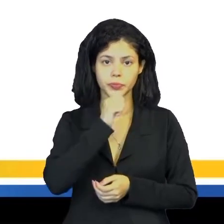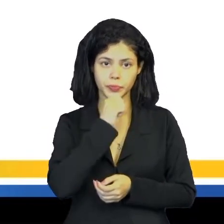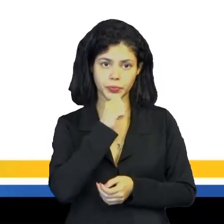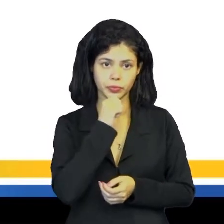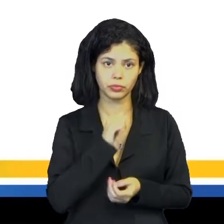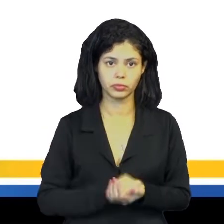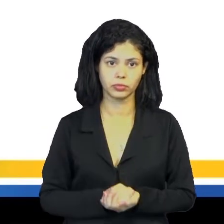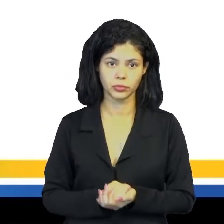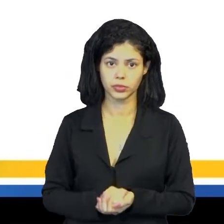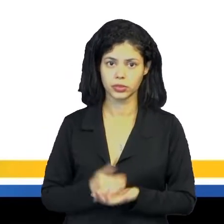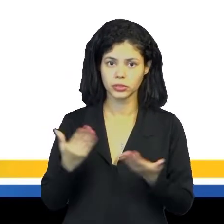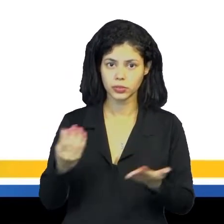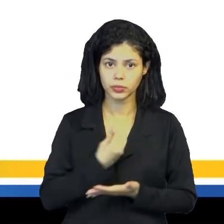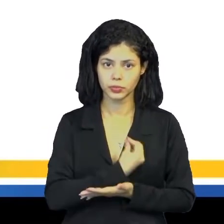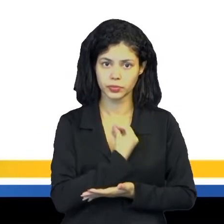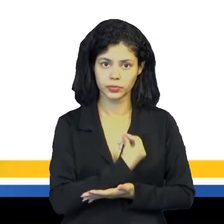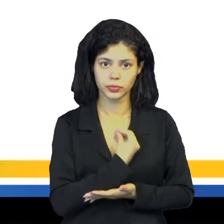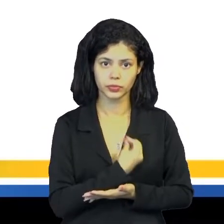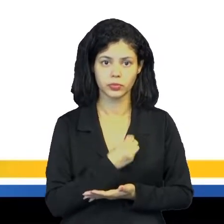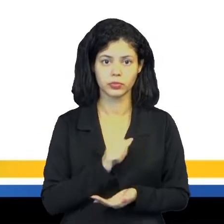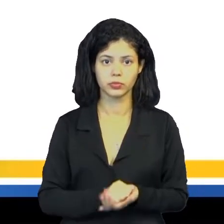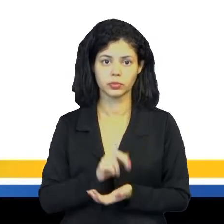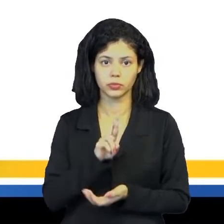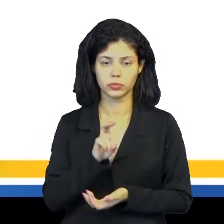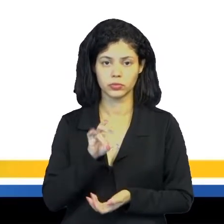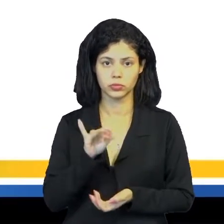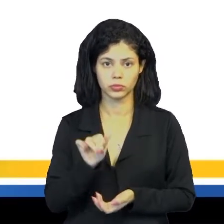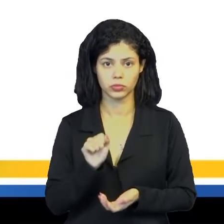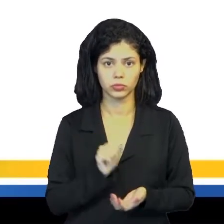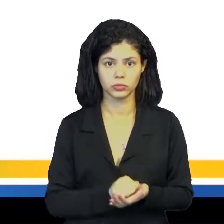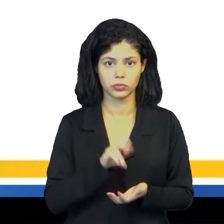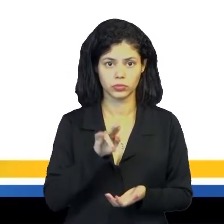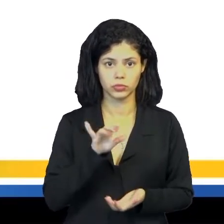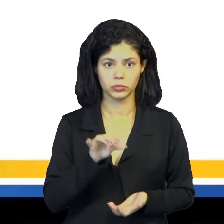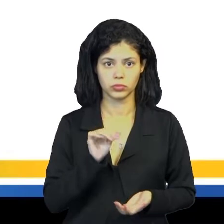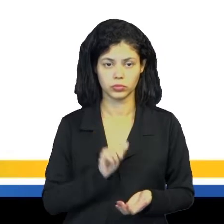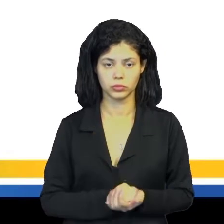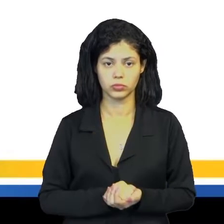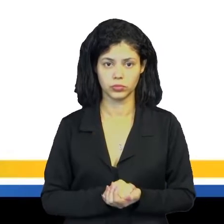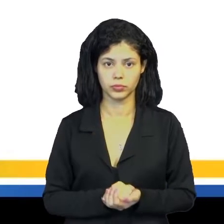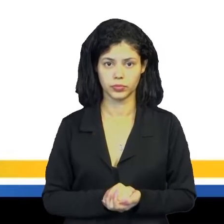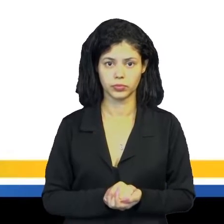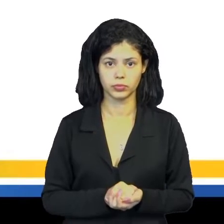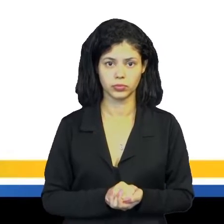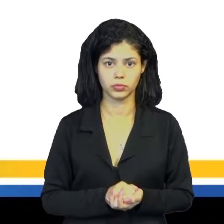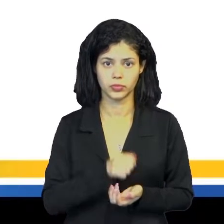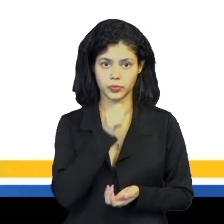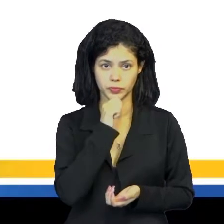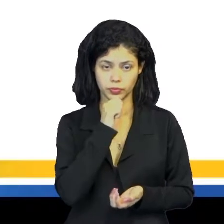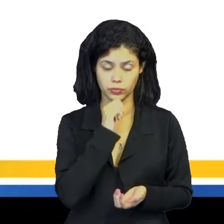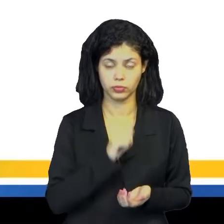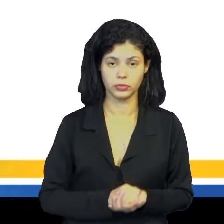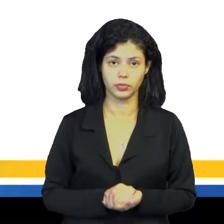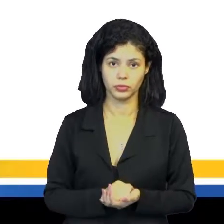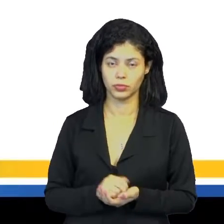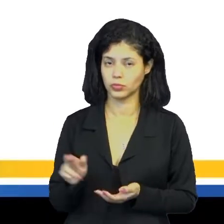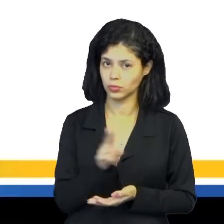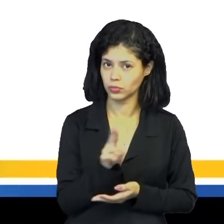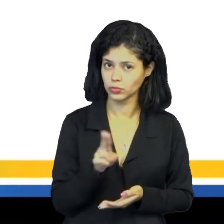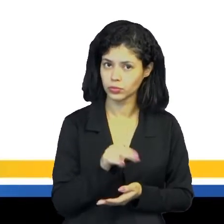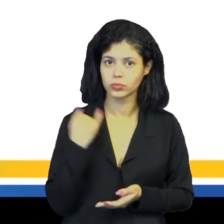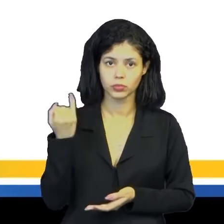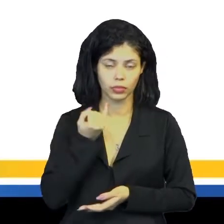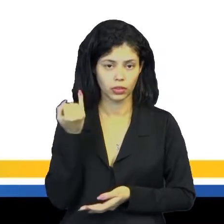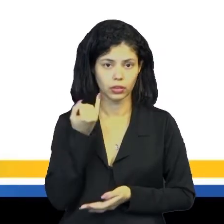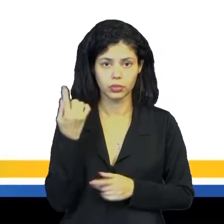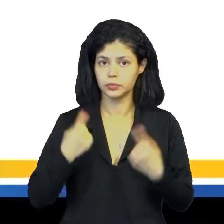ministerial. Entre os presentes estavam Rui Barbosa, Benjamin Constant e Aristides Lobo, nomes